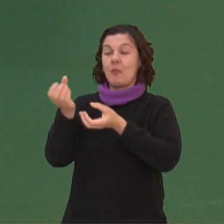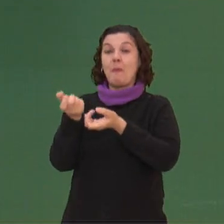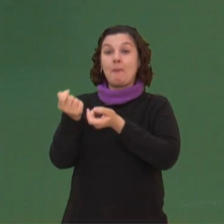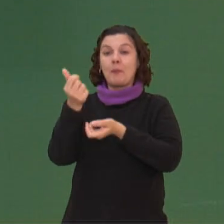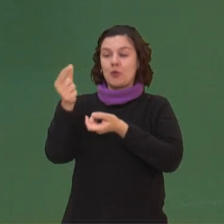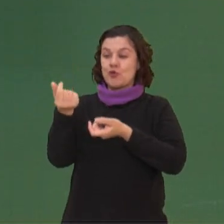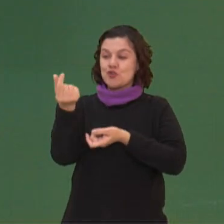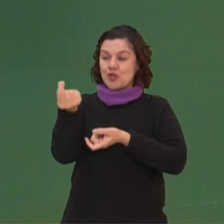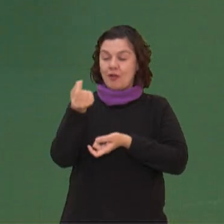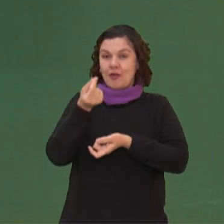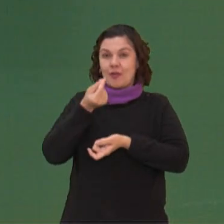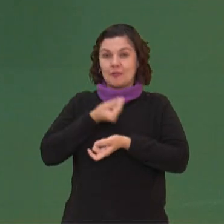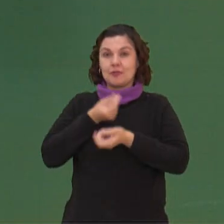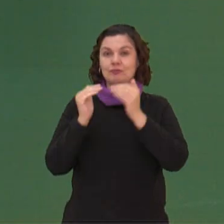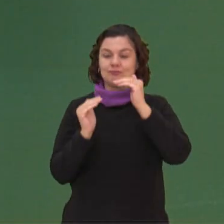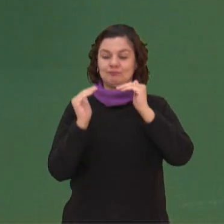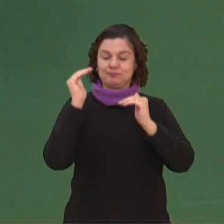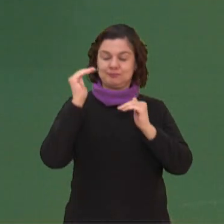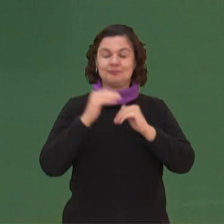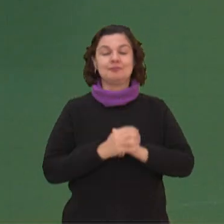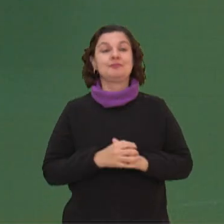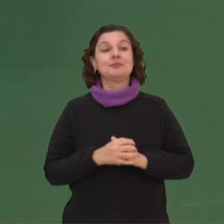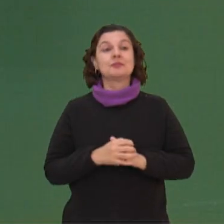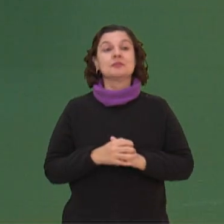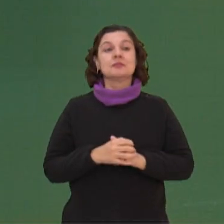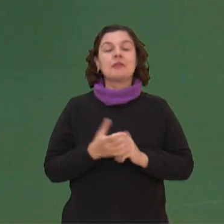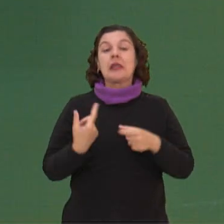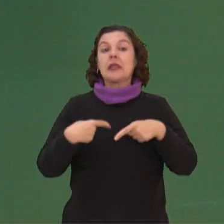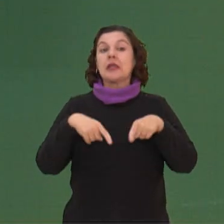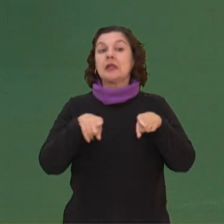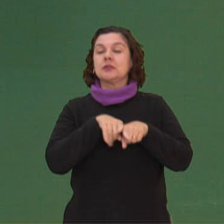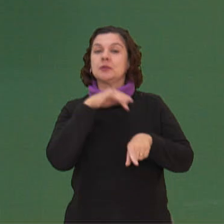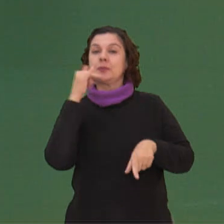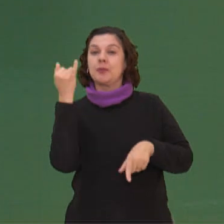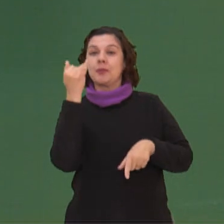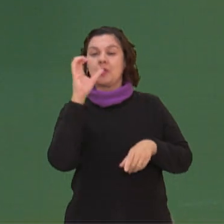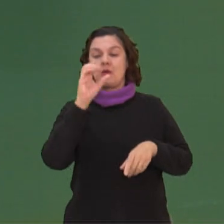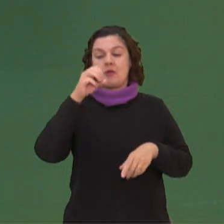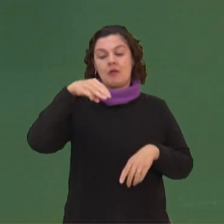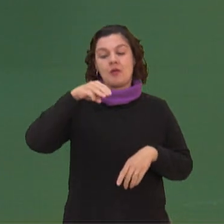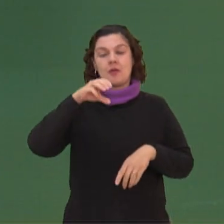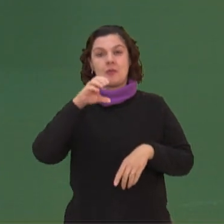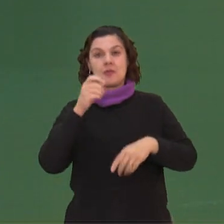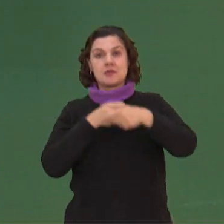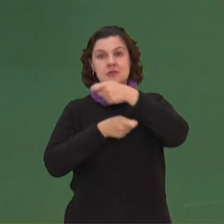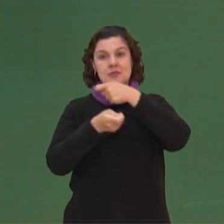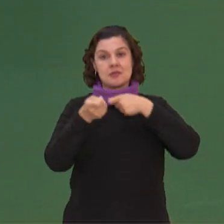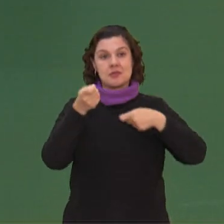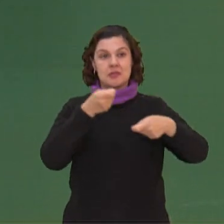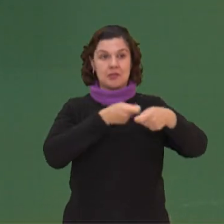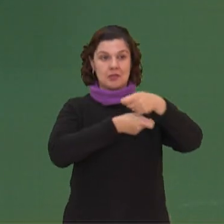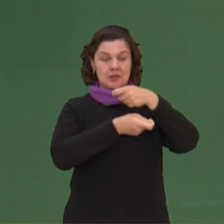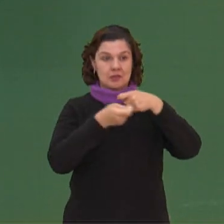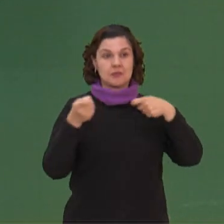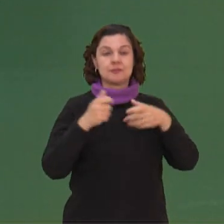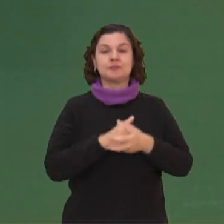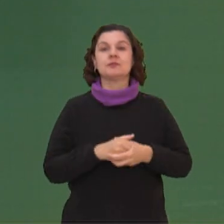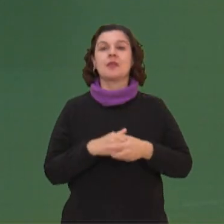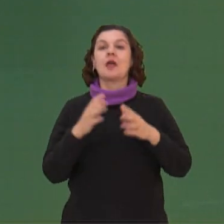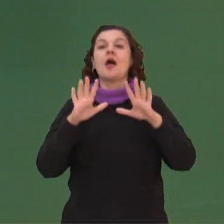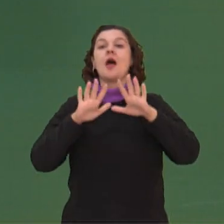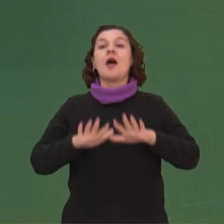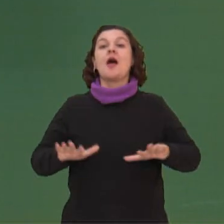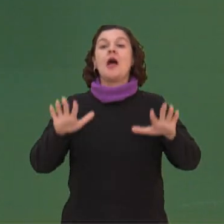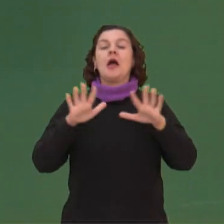dinheiro, dá um déficit. E a questão da importância na OMC para fazer o quê?